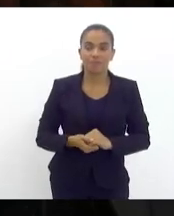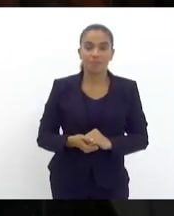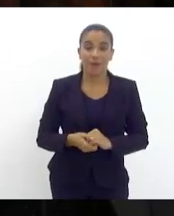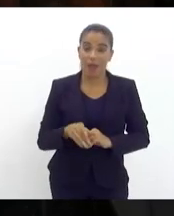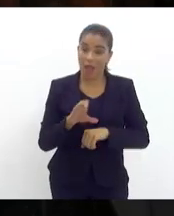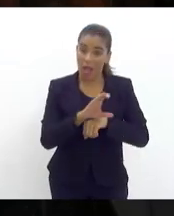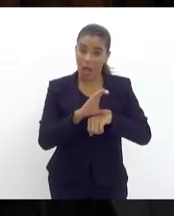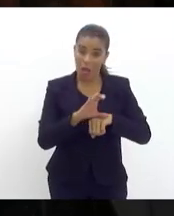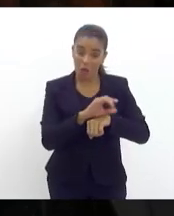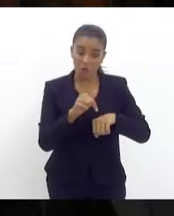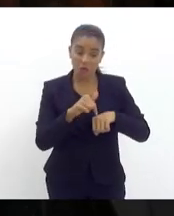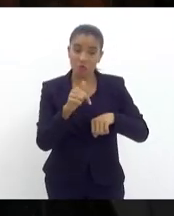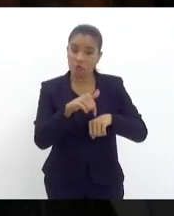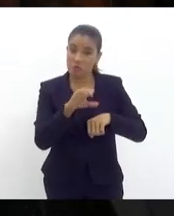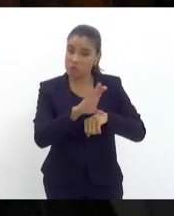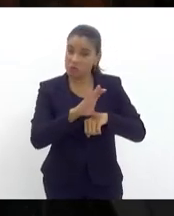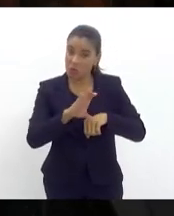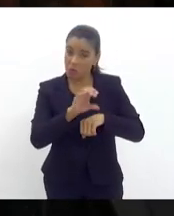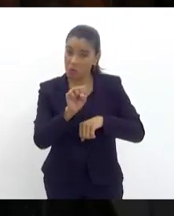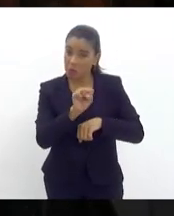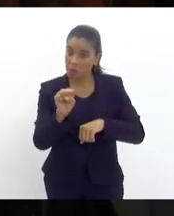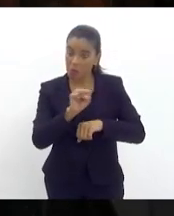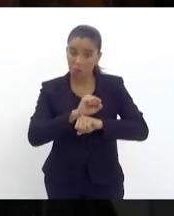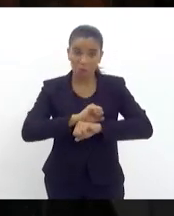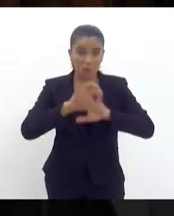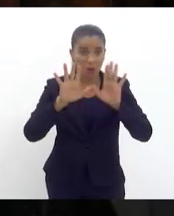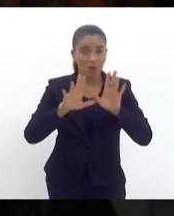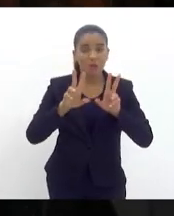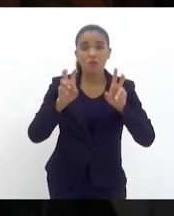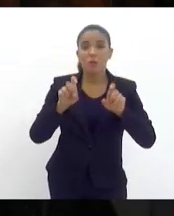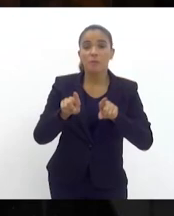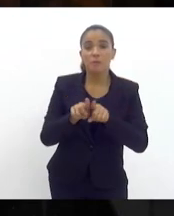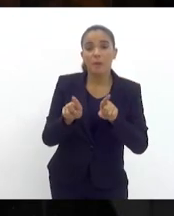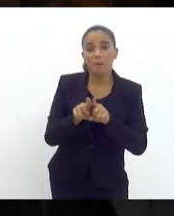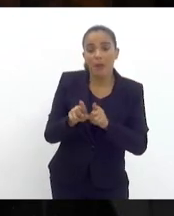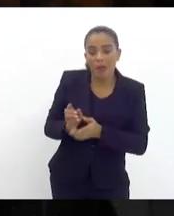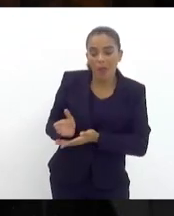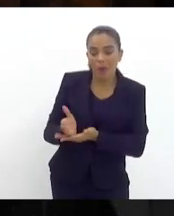a constituição E o planejamento tributário